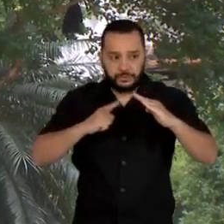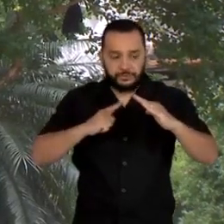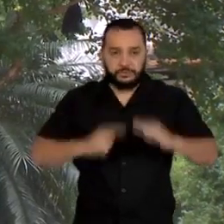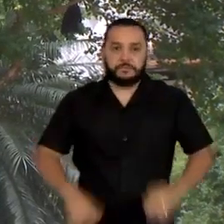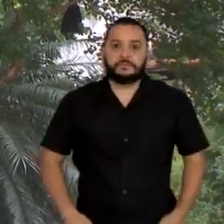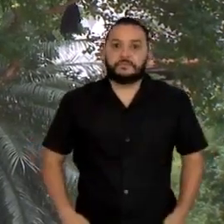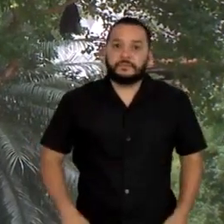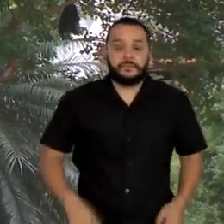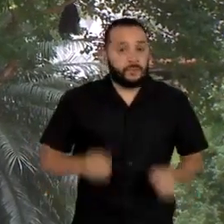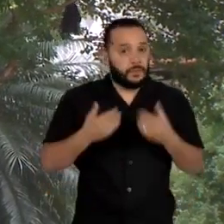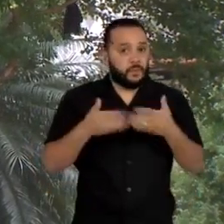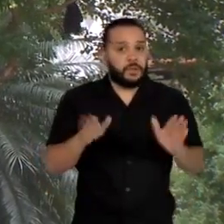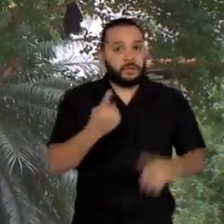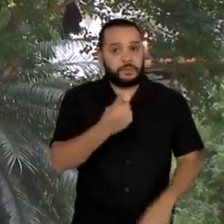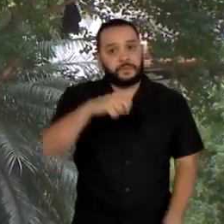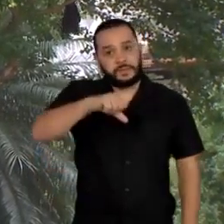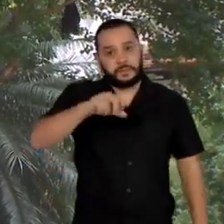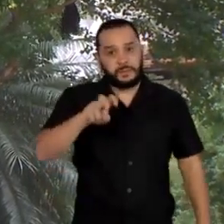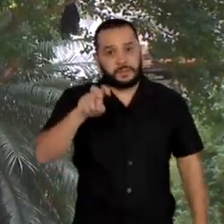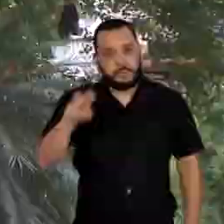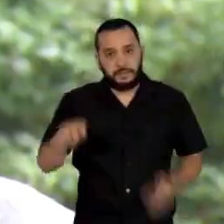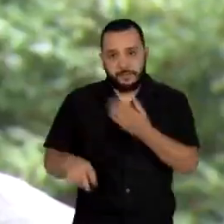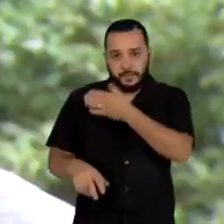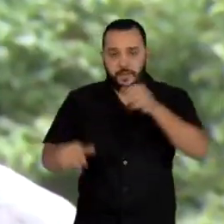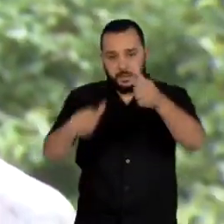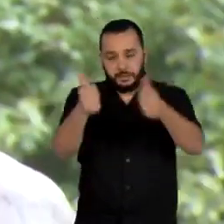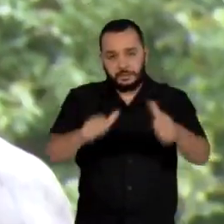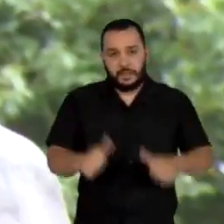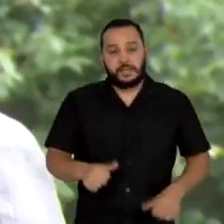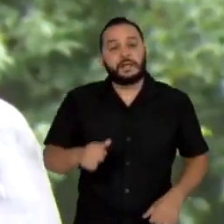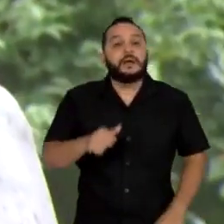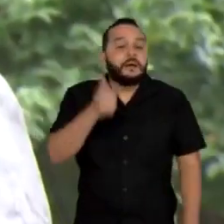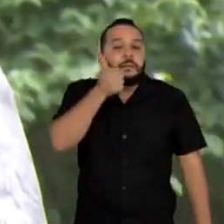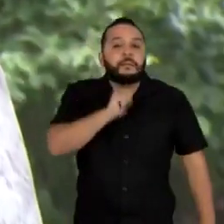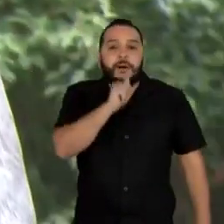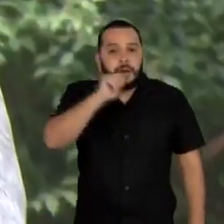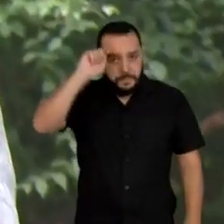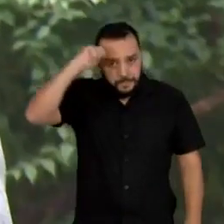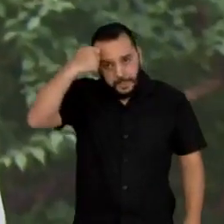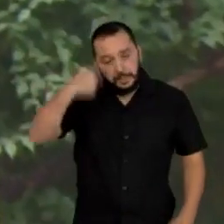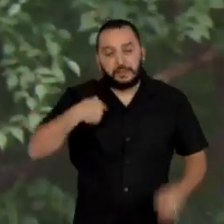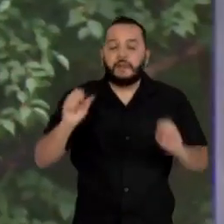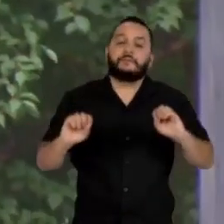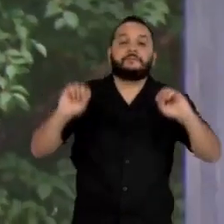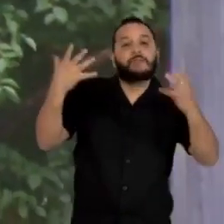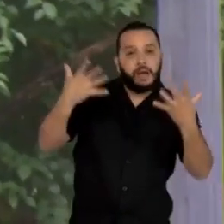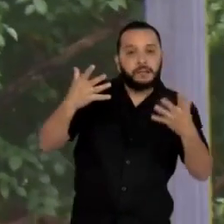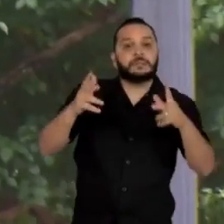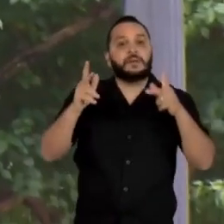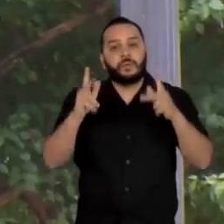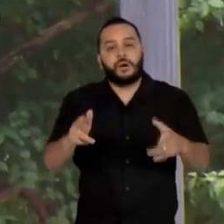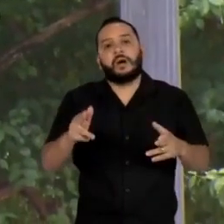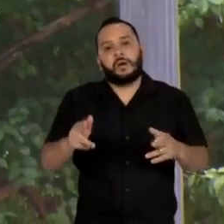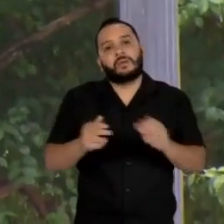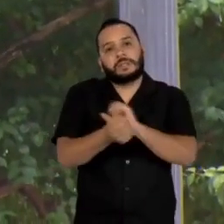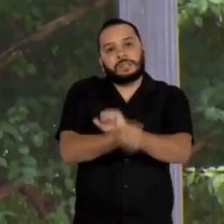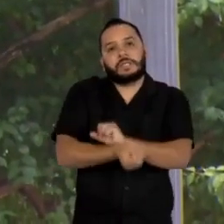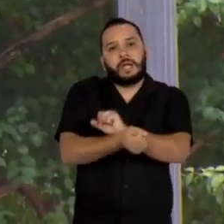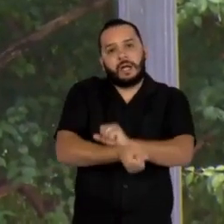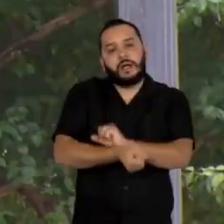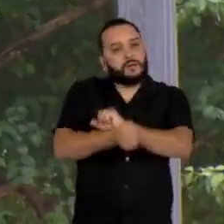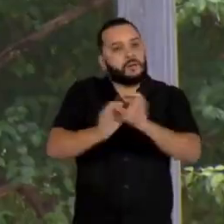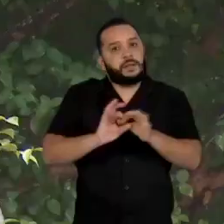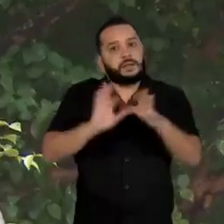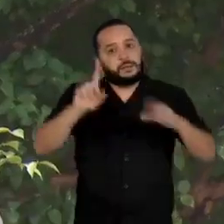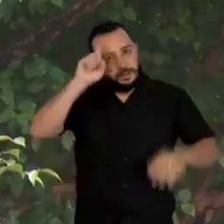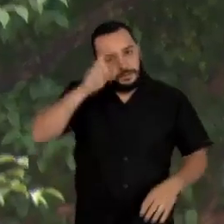Inaugurada em 1955, a Estátua da Mãe Preta é um ponto de comemoração de datas como a libertação dos escravos, em 13